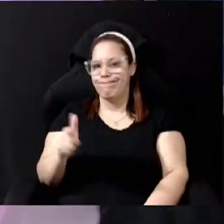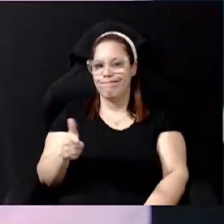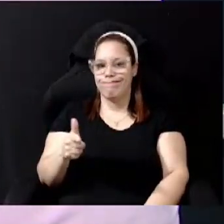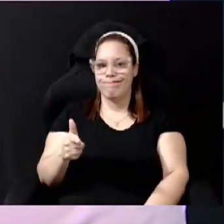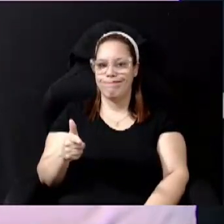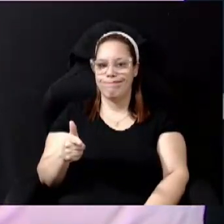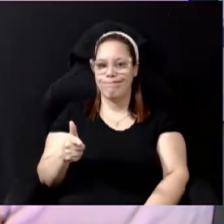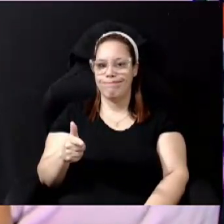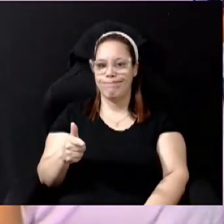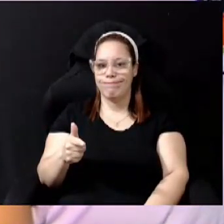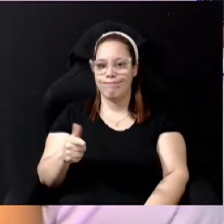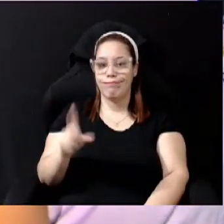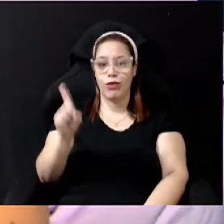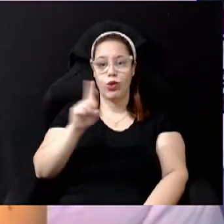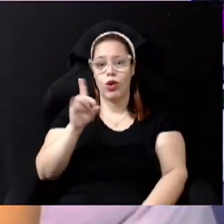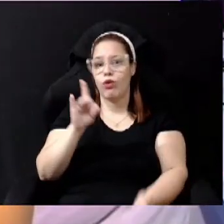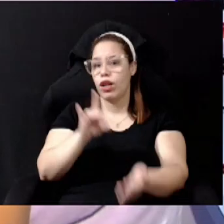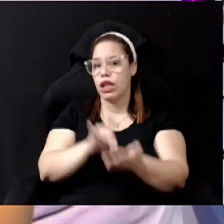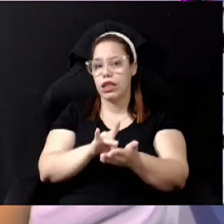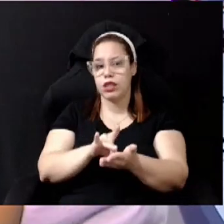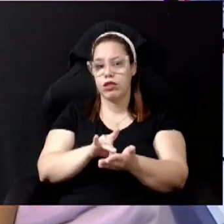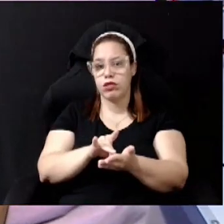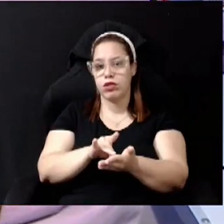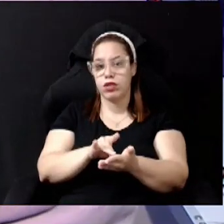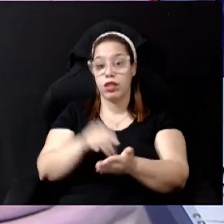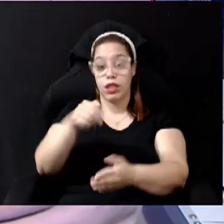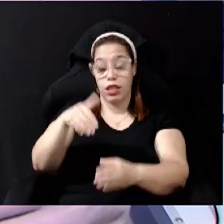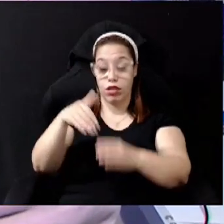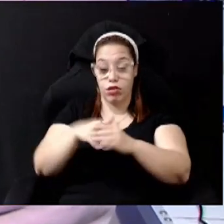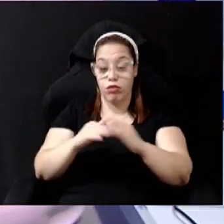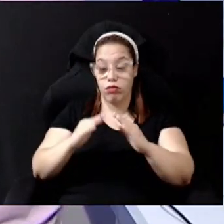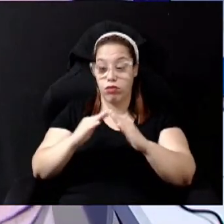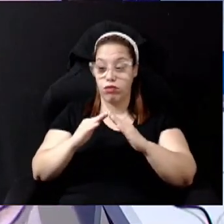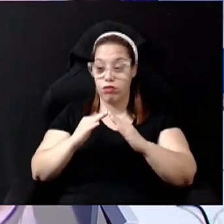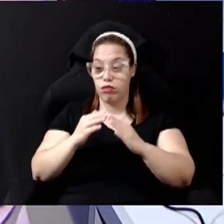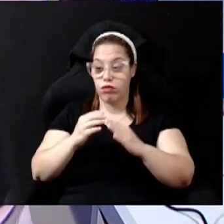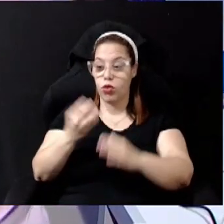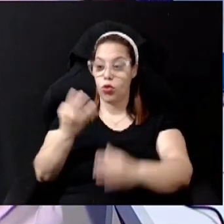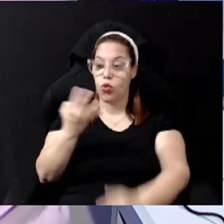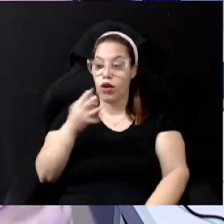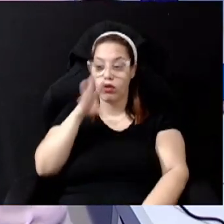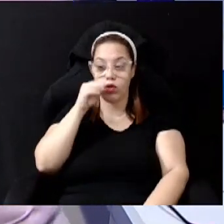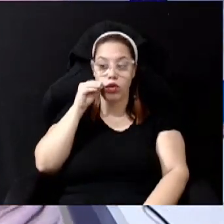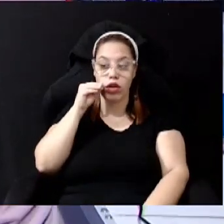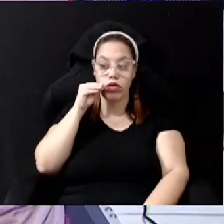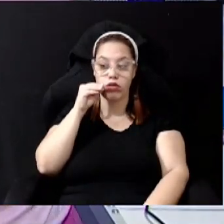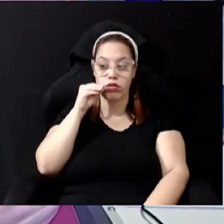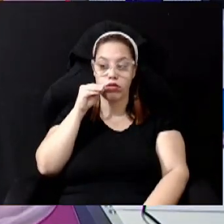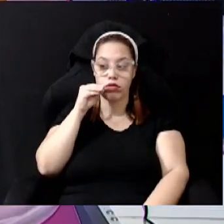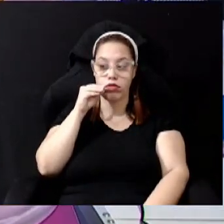não é real. Então, você está aqui dentro da minha empresa. Eu tenho 4 funcionários negros.